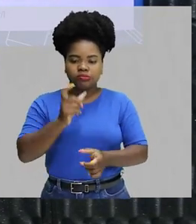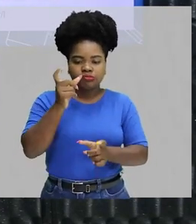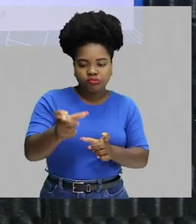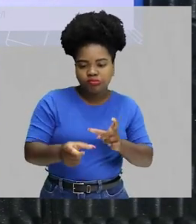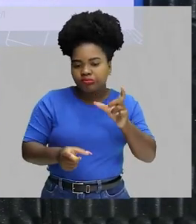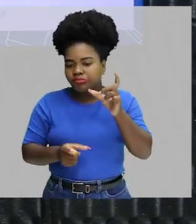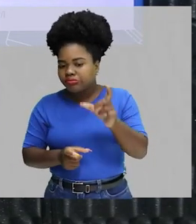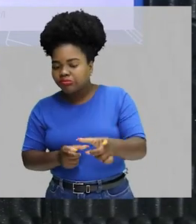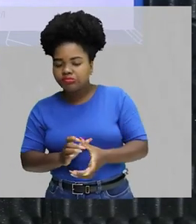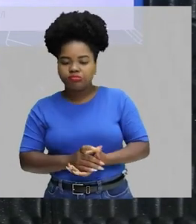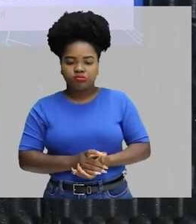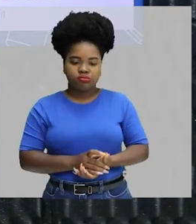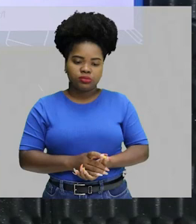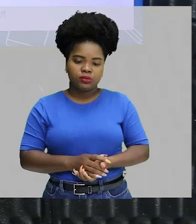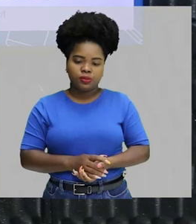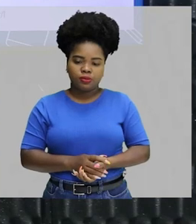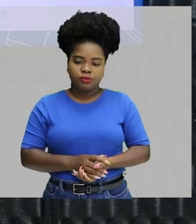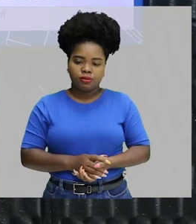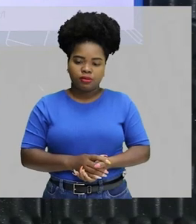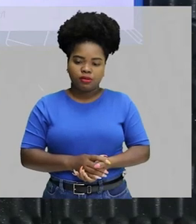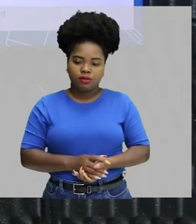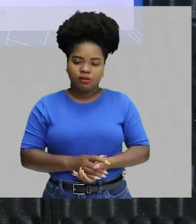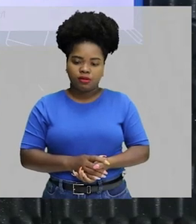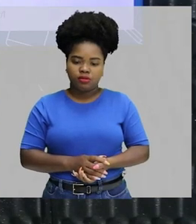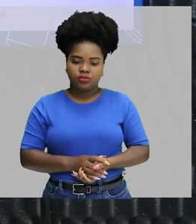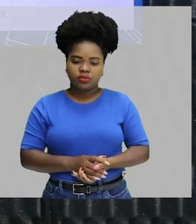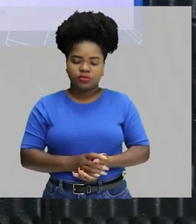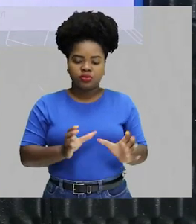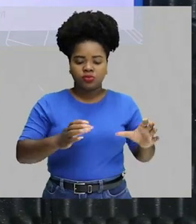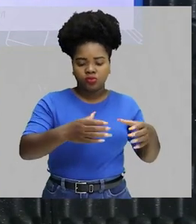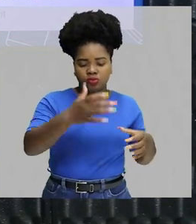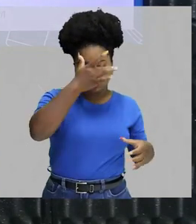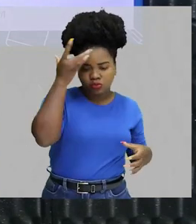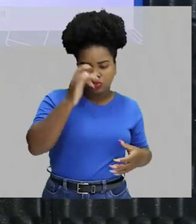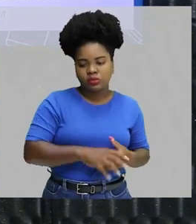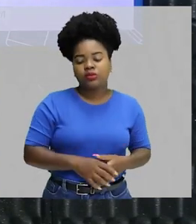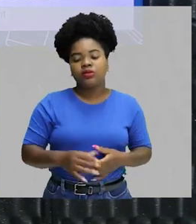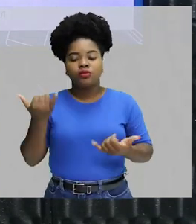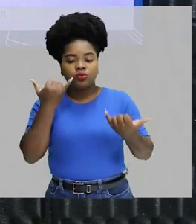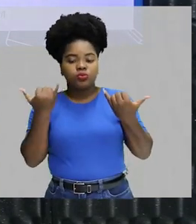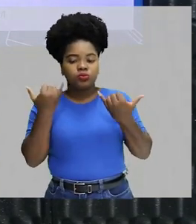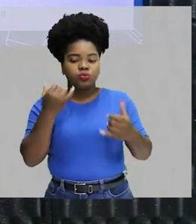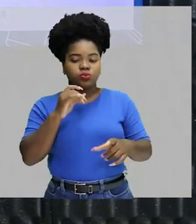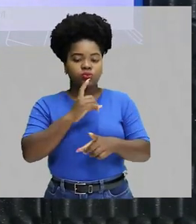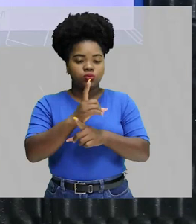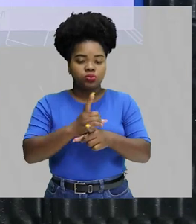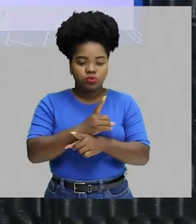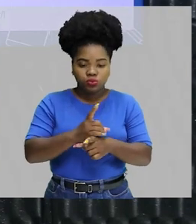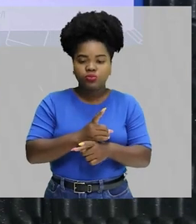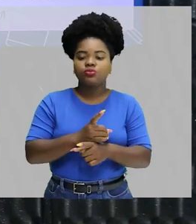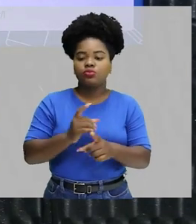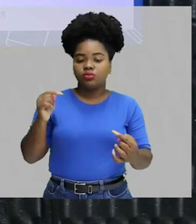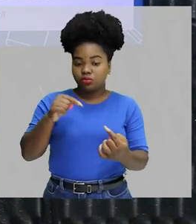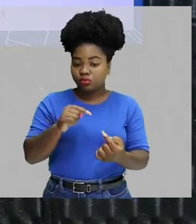enaltecer que nem tem notoriedade um grupo de indivíduos então o Fake veio para isso tome cuidado